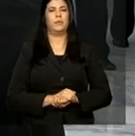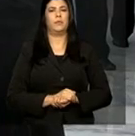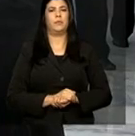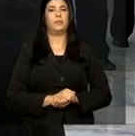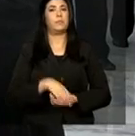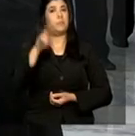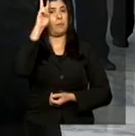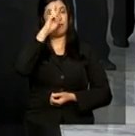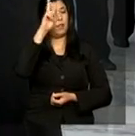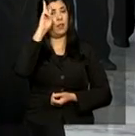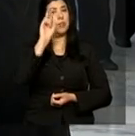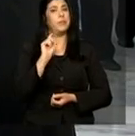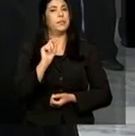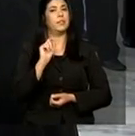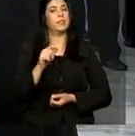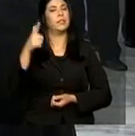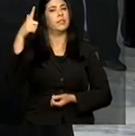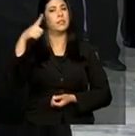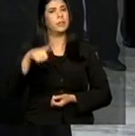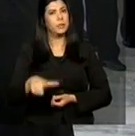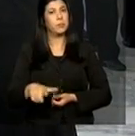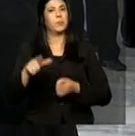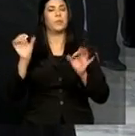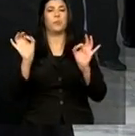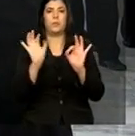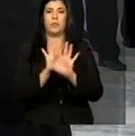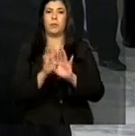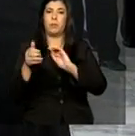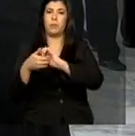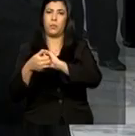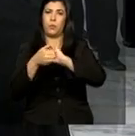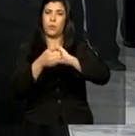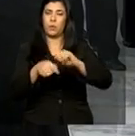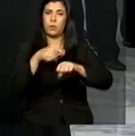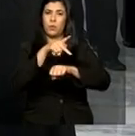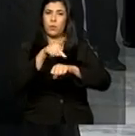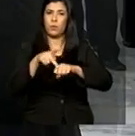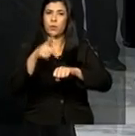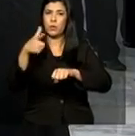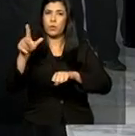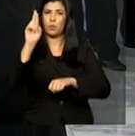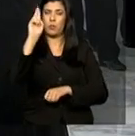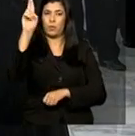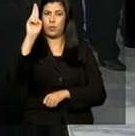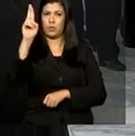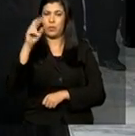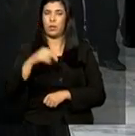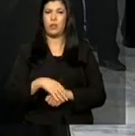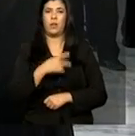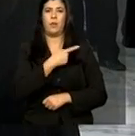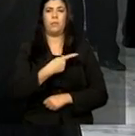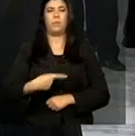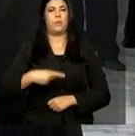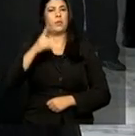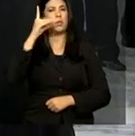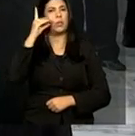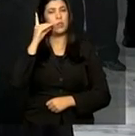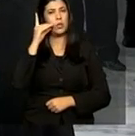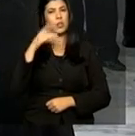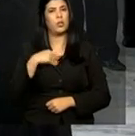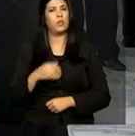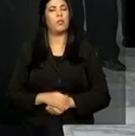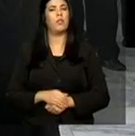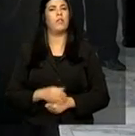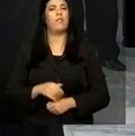Só lembrando que depois do cumprimento, né, das autoridades estrangeiras, a presidenta Dilma Rousseff, ela vai dar posse aos novos